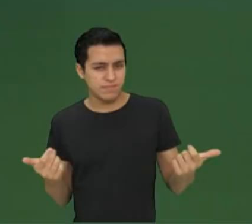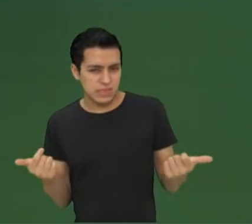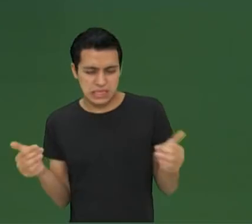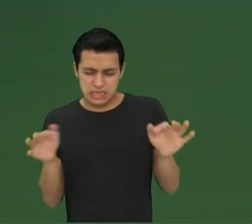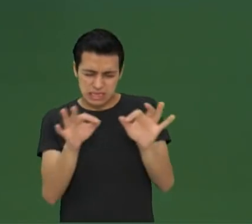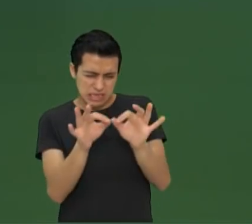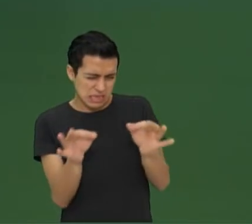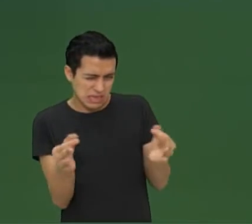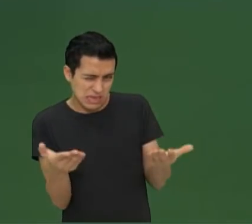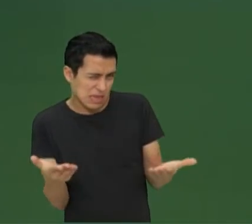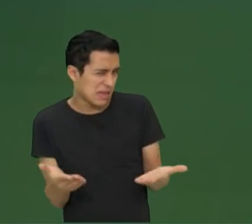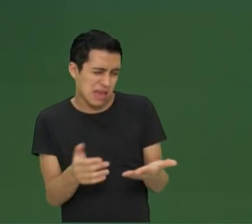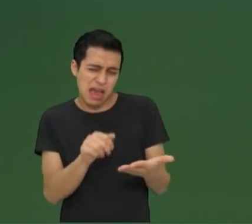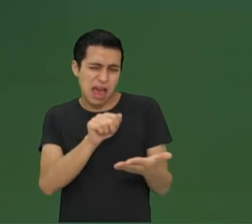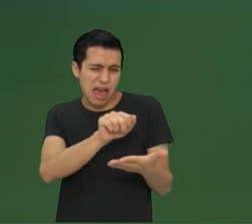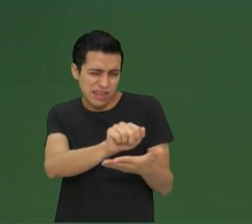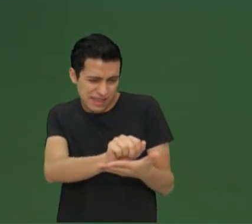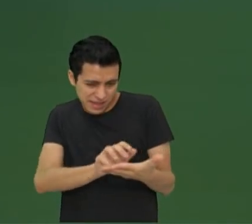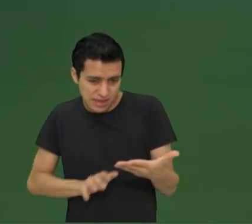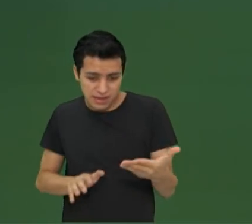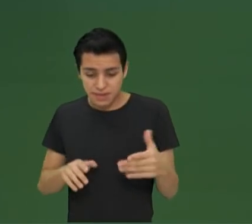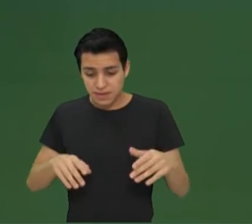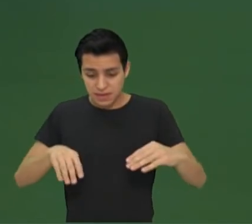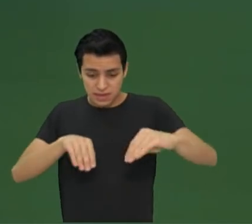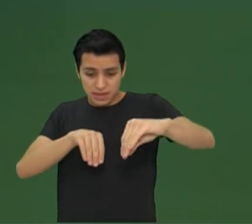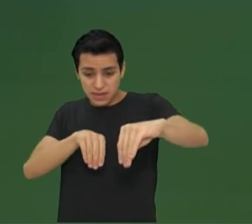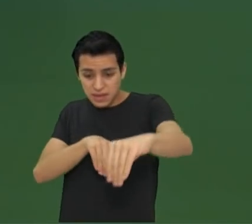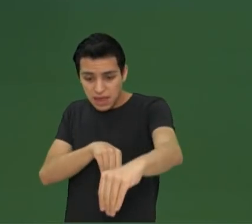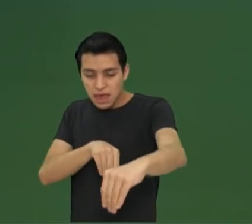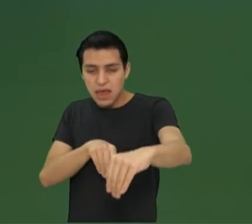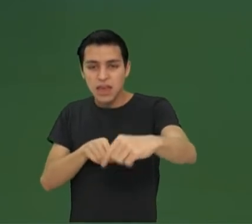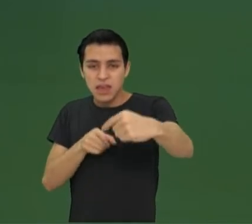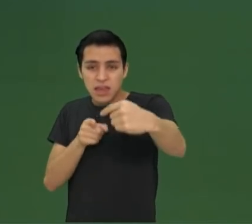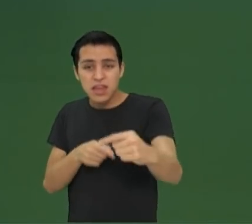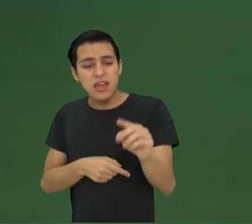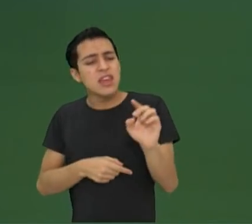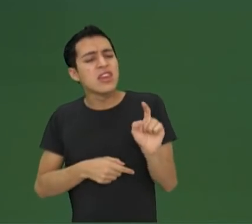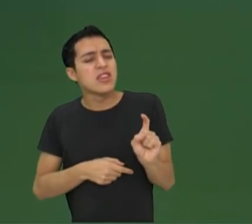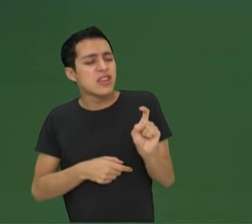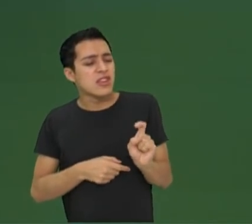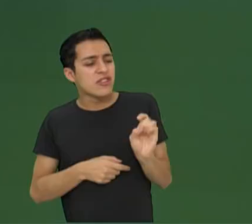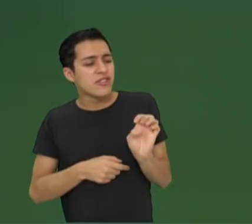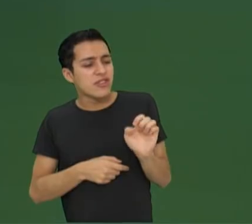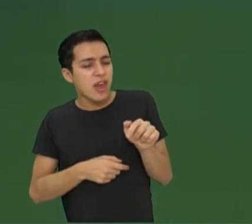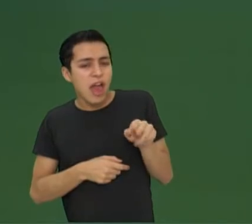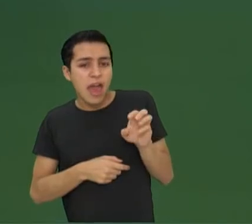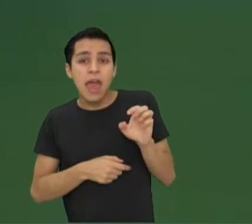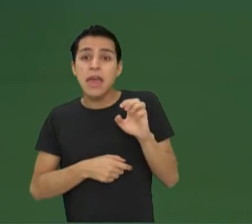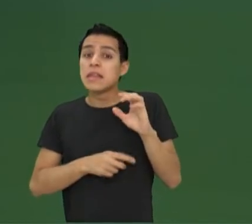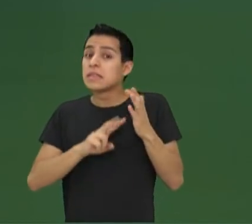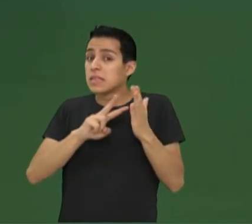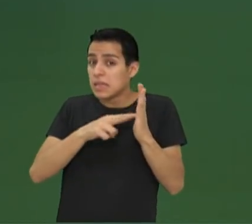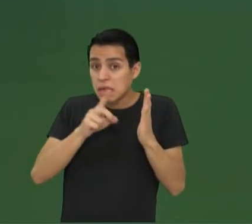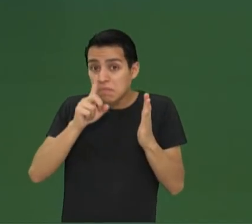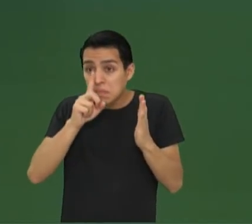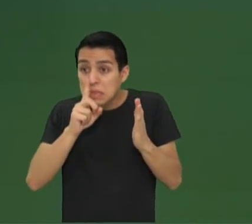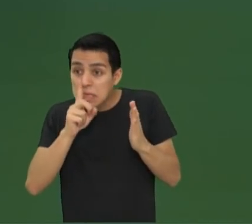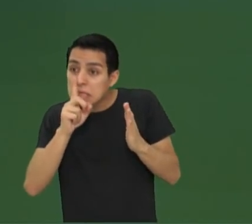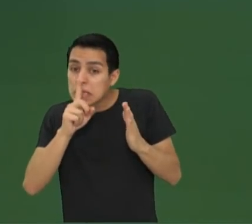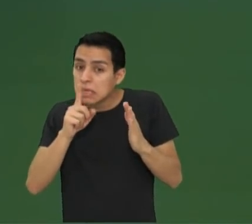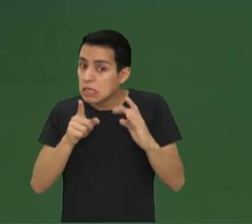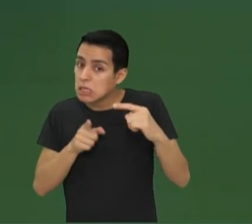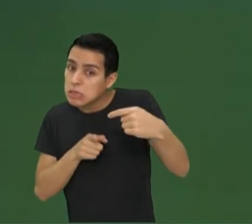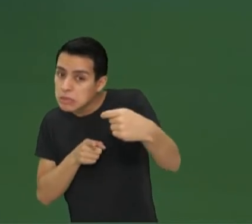simples esse exercício, né, pessoal? Então, o cheque é a ameaça e o checkmate é o final do jogo, é quando